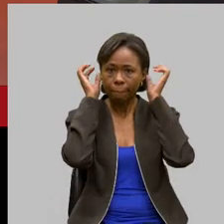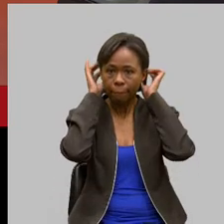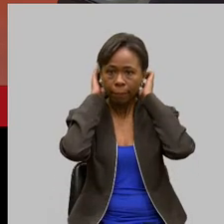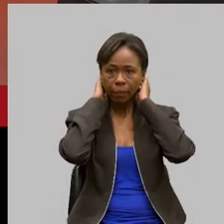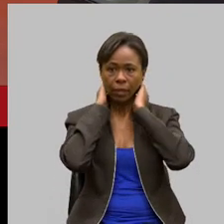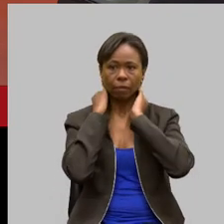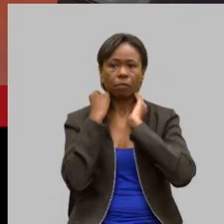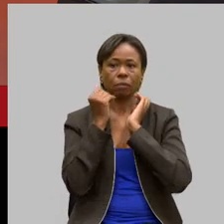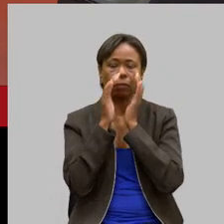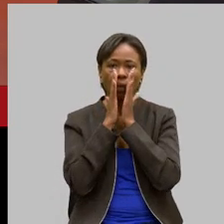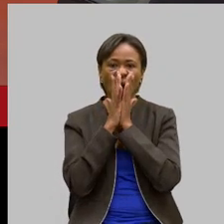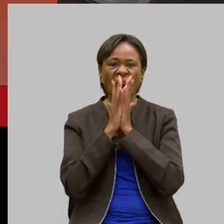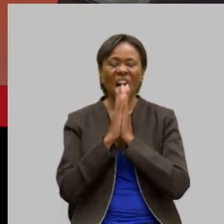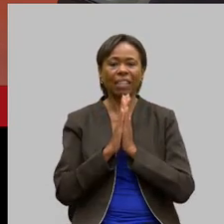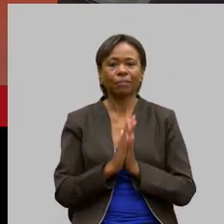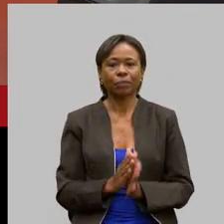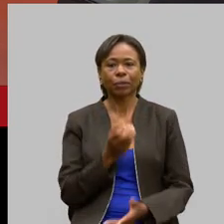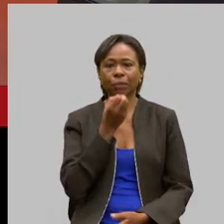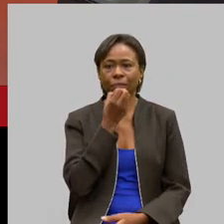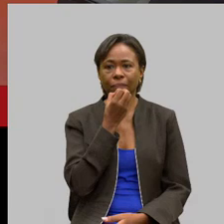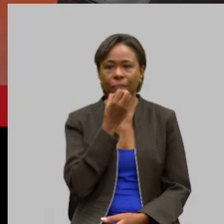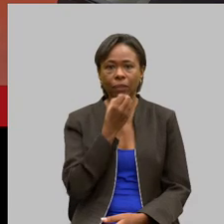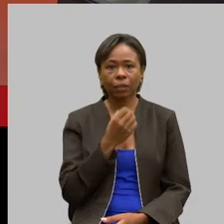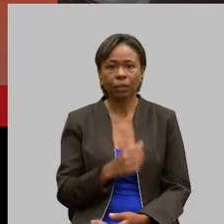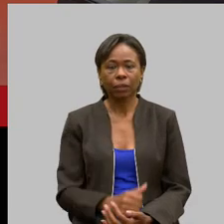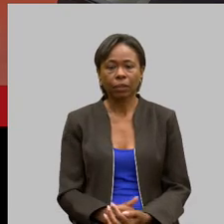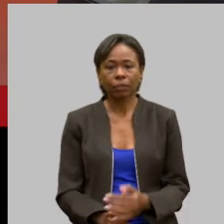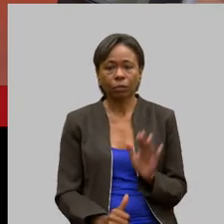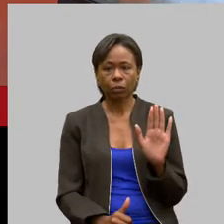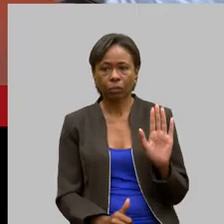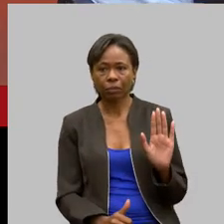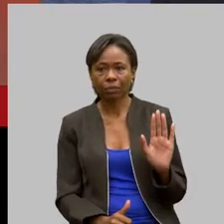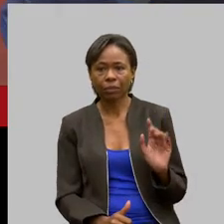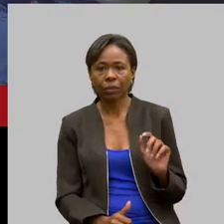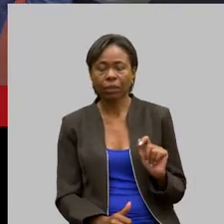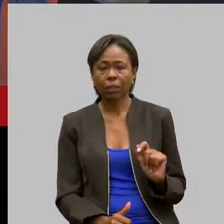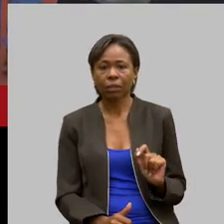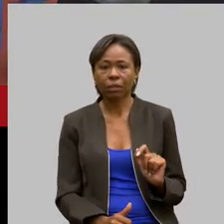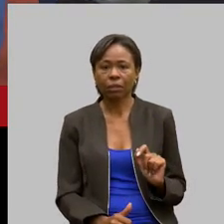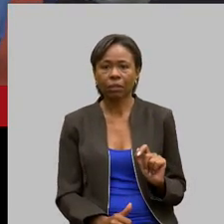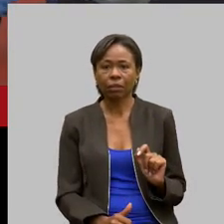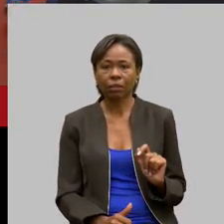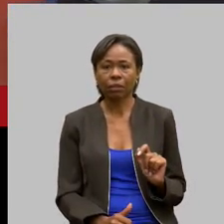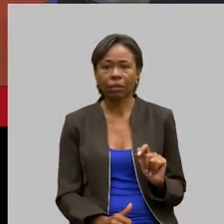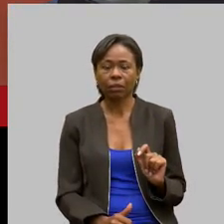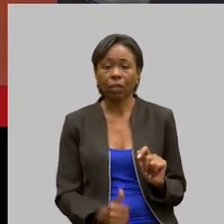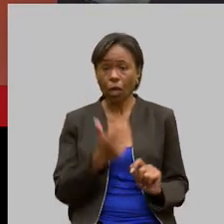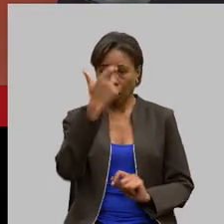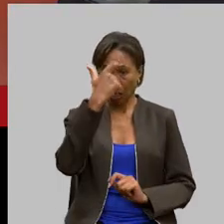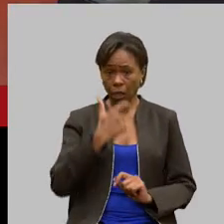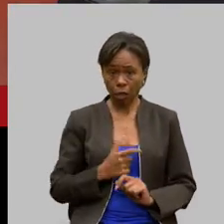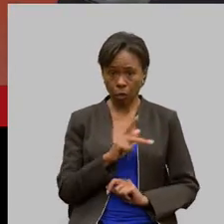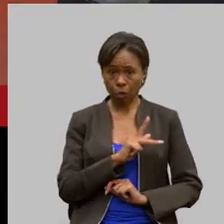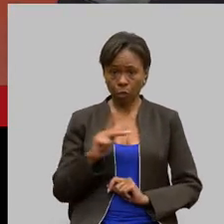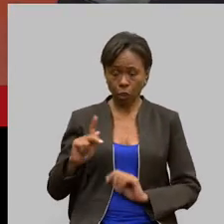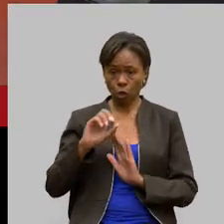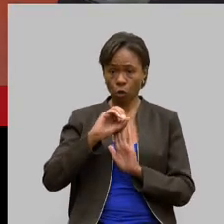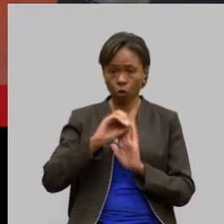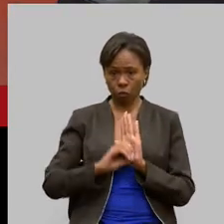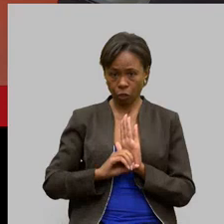Aparecida Boa noite Josia só um minutinho a presidência de ofício prorroga a nossa audiência